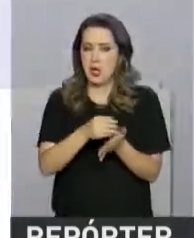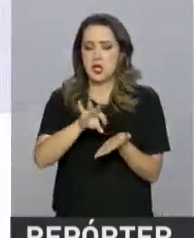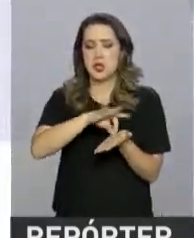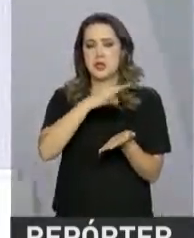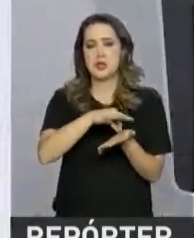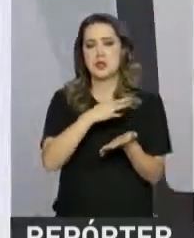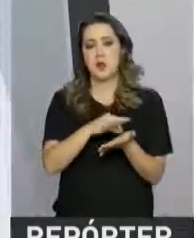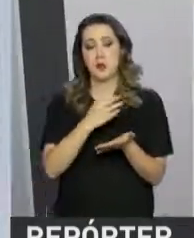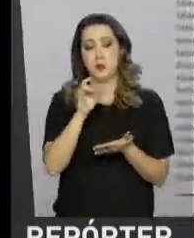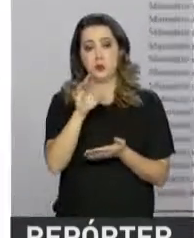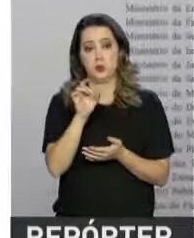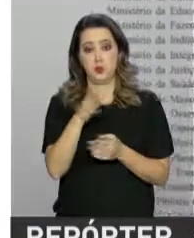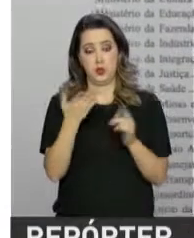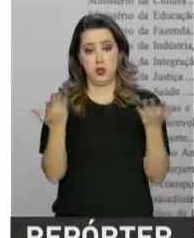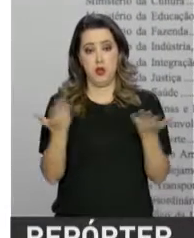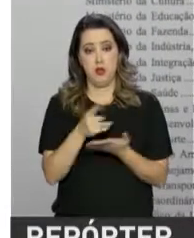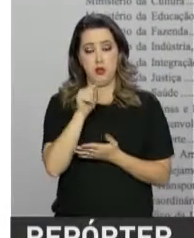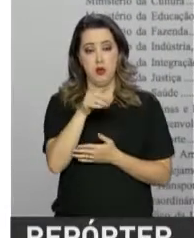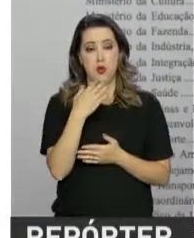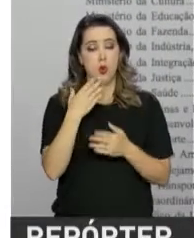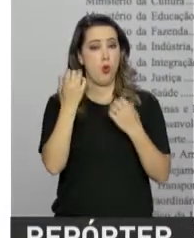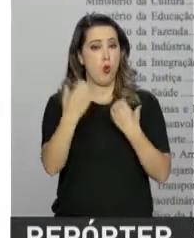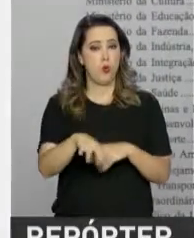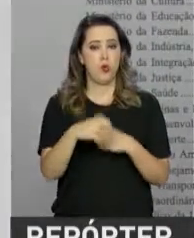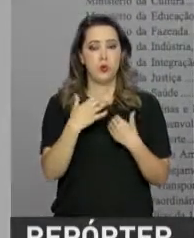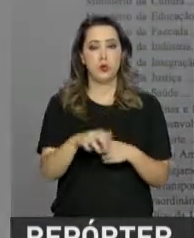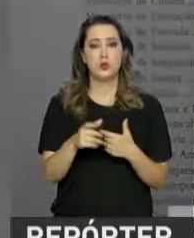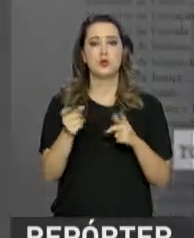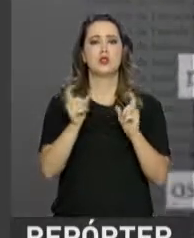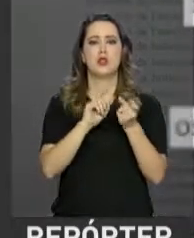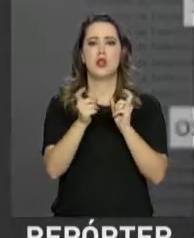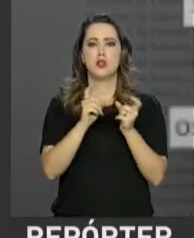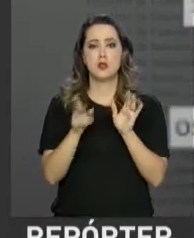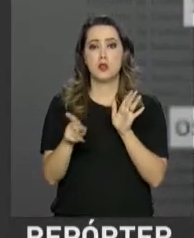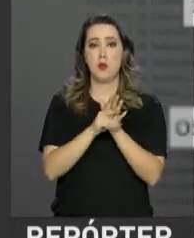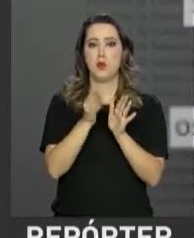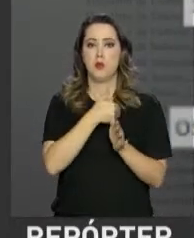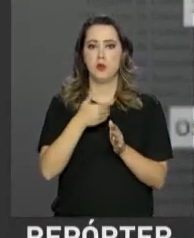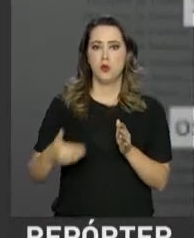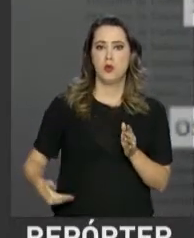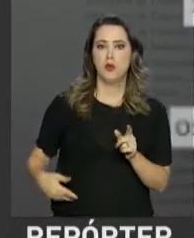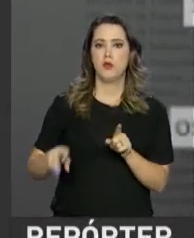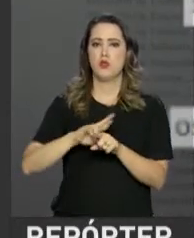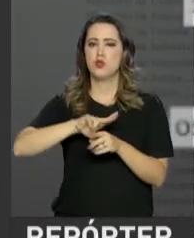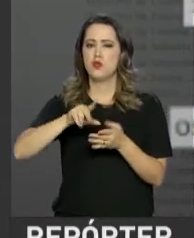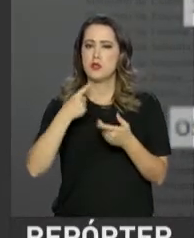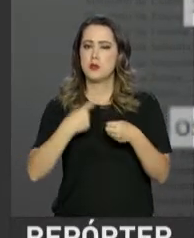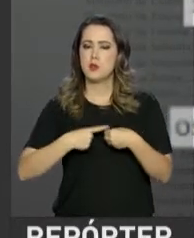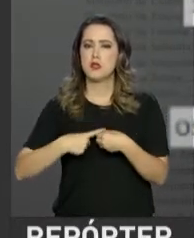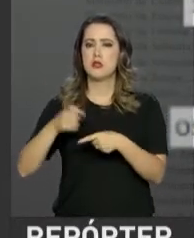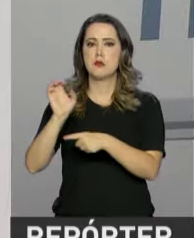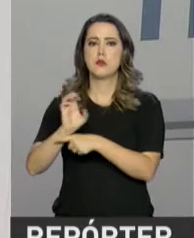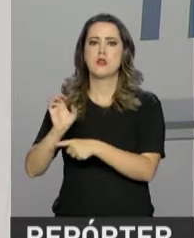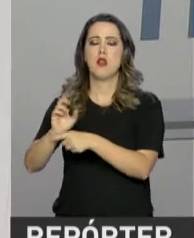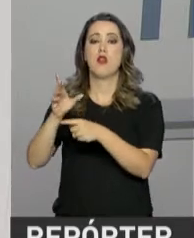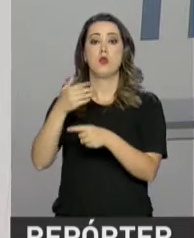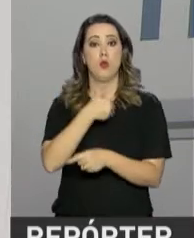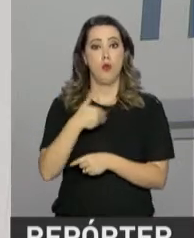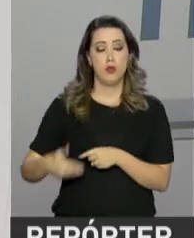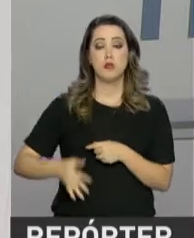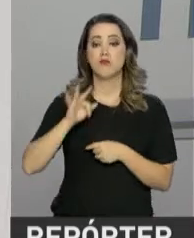vale para o pagamento de taxa de inscrição em concursos da administração direta indireta municípios estados e união